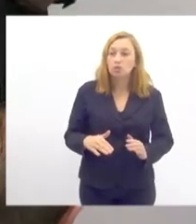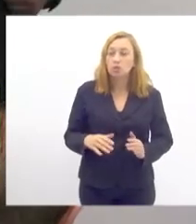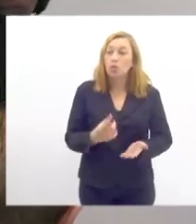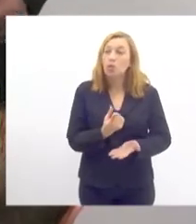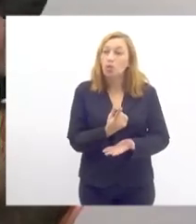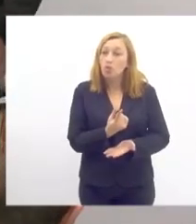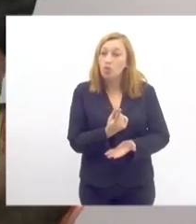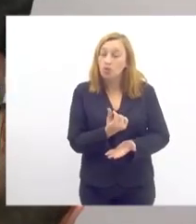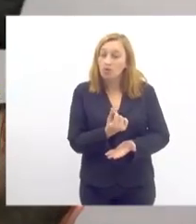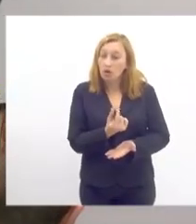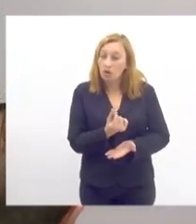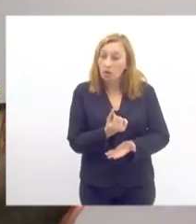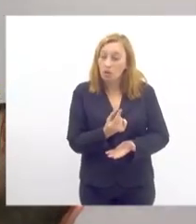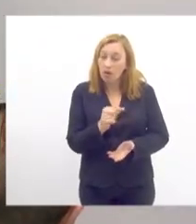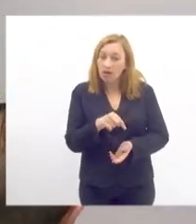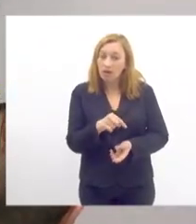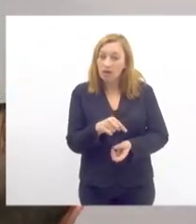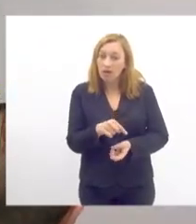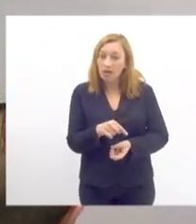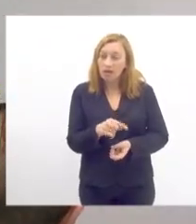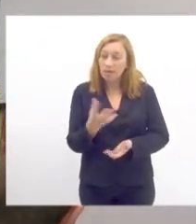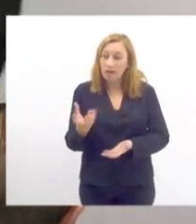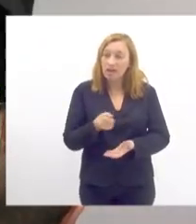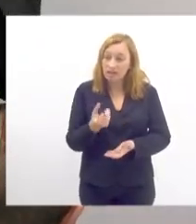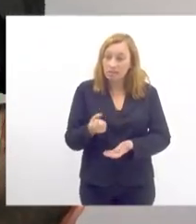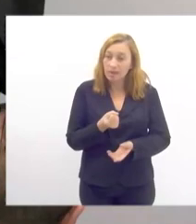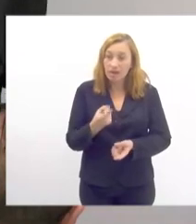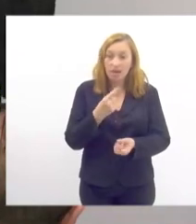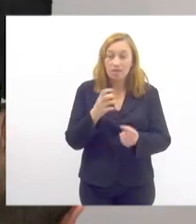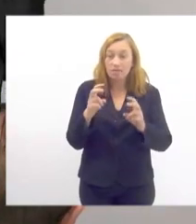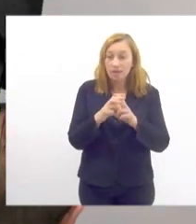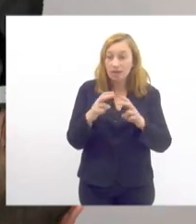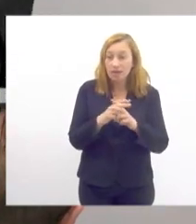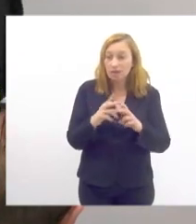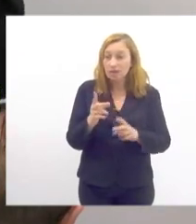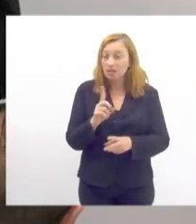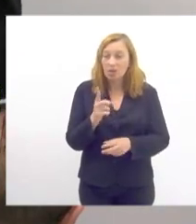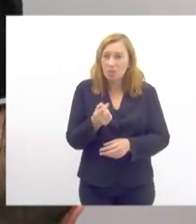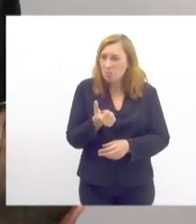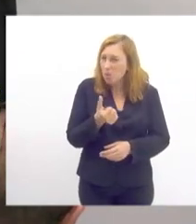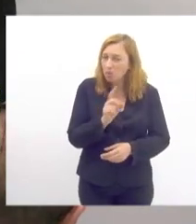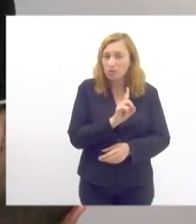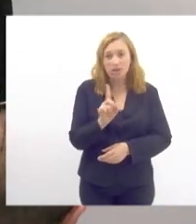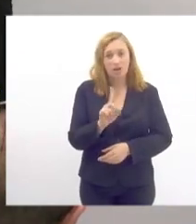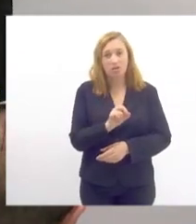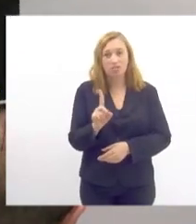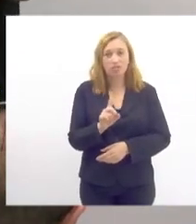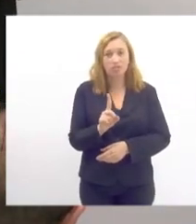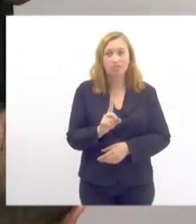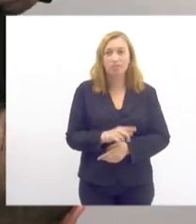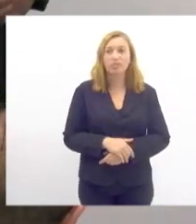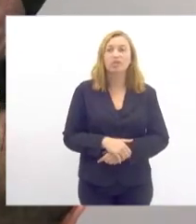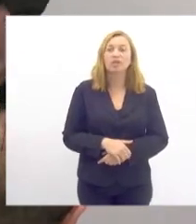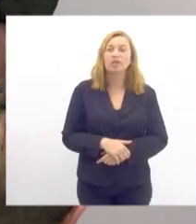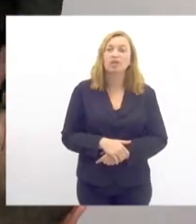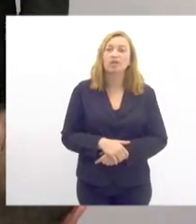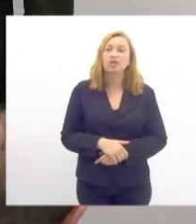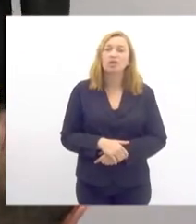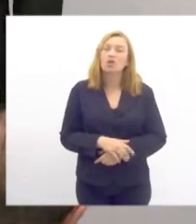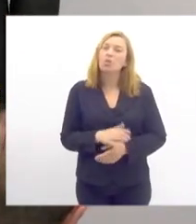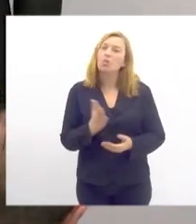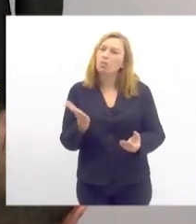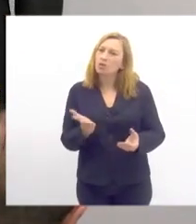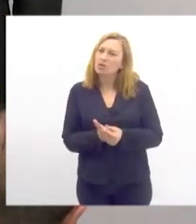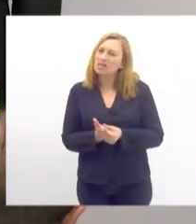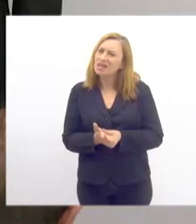gente está aqui brigando para receber, e os valores não são poucos, não. Tá? Eu vi um